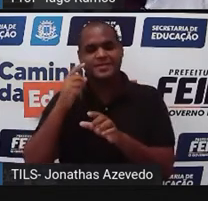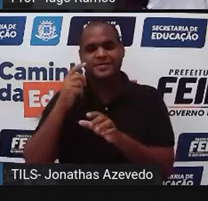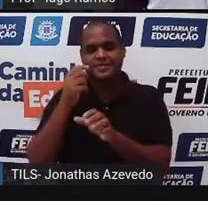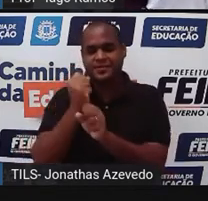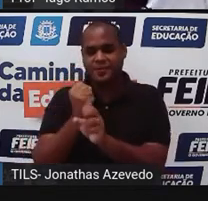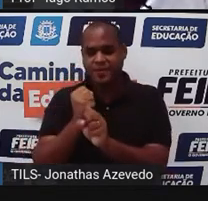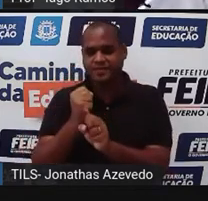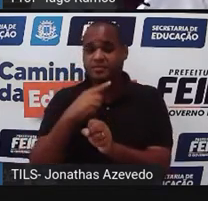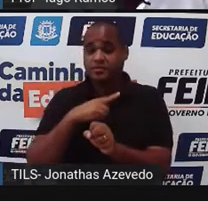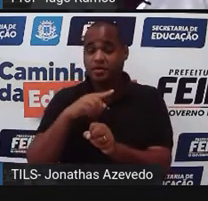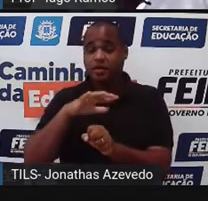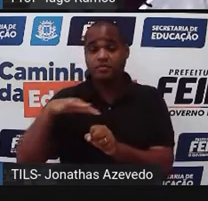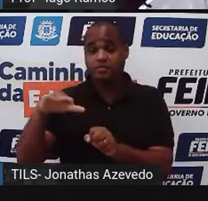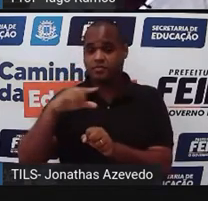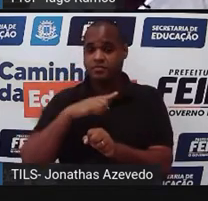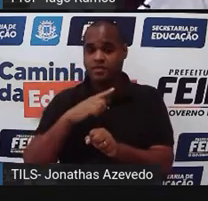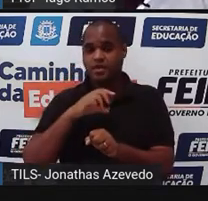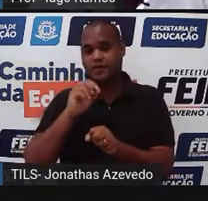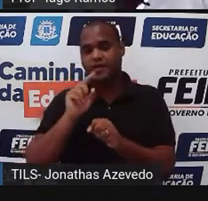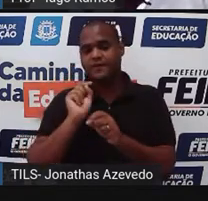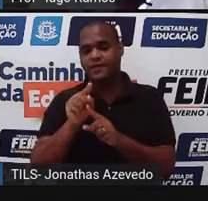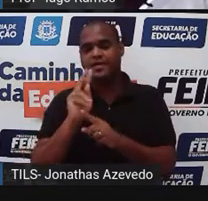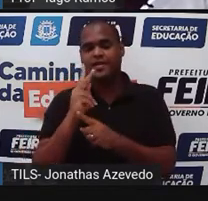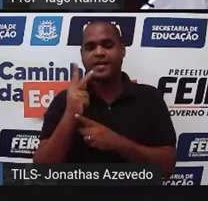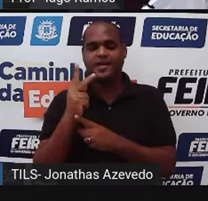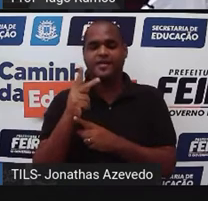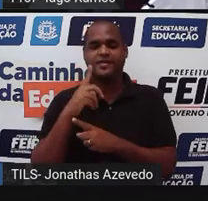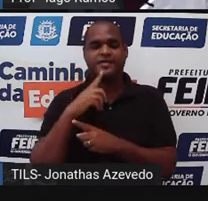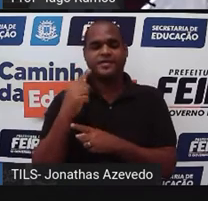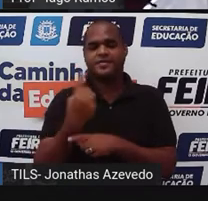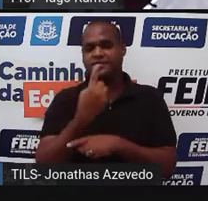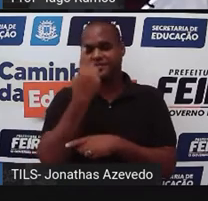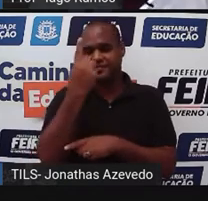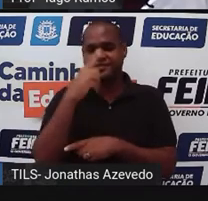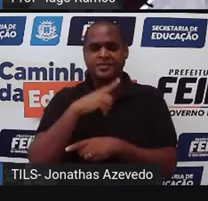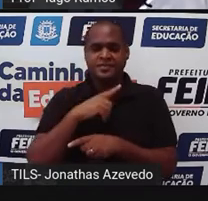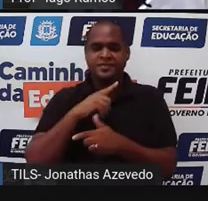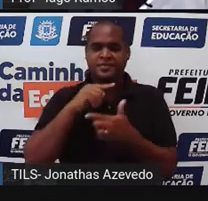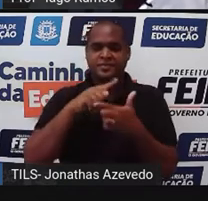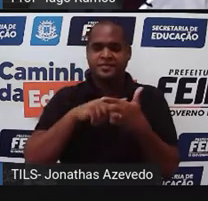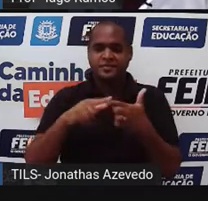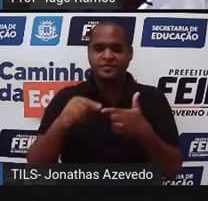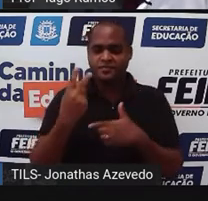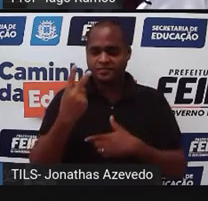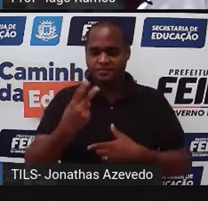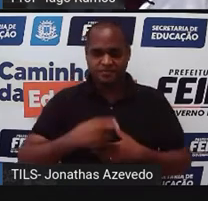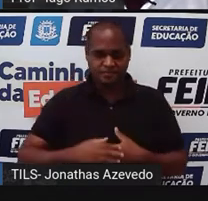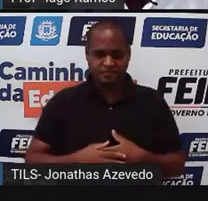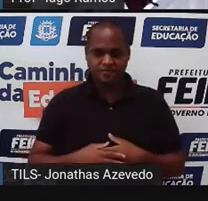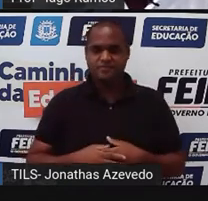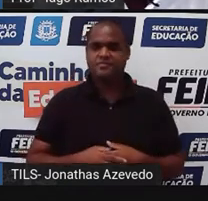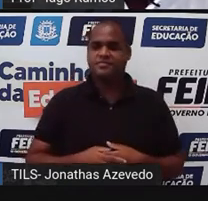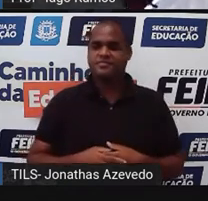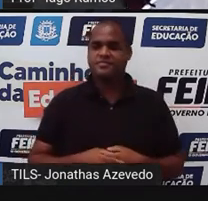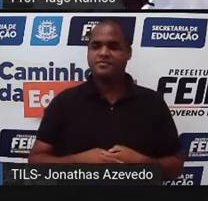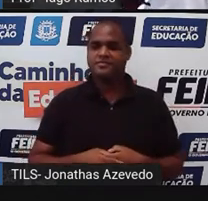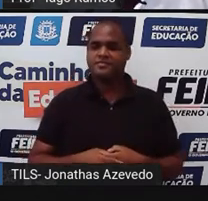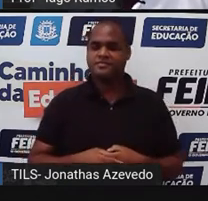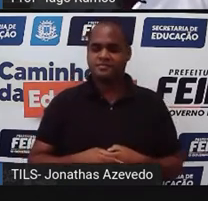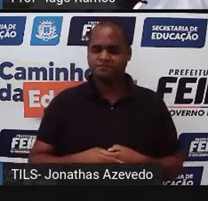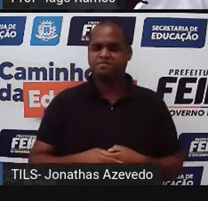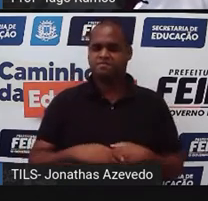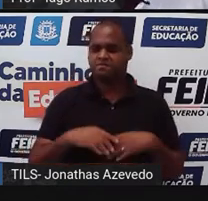de base dessa figura vezes HQ altura dividido por dois só que eu coloquei as